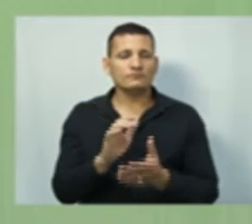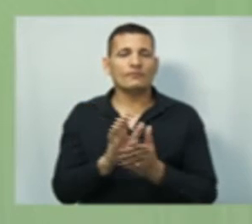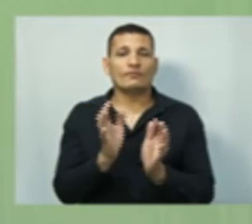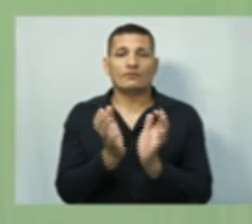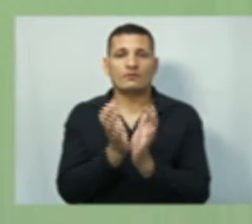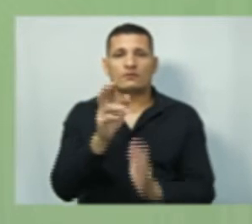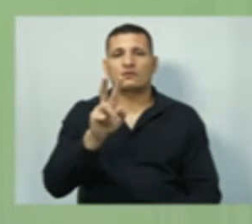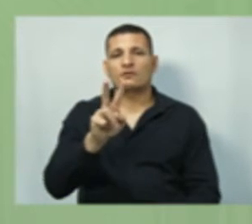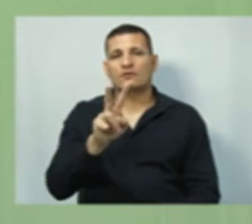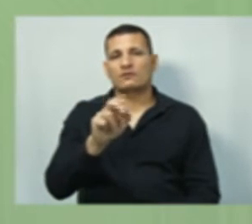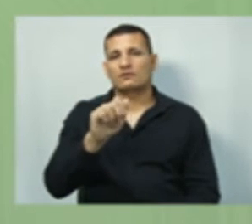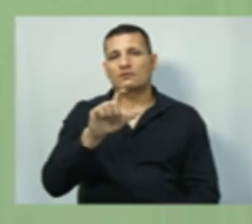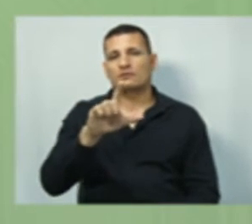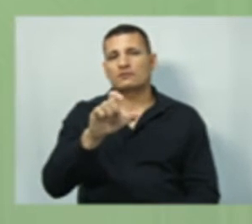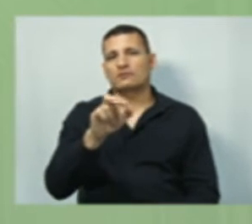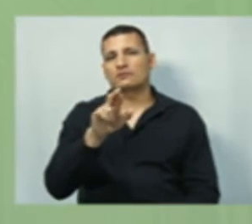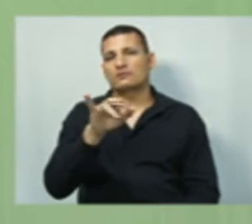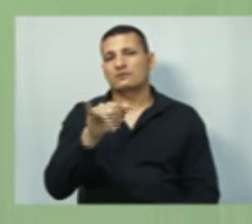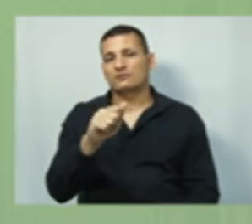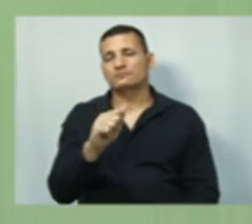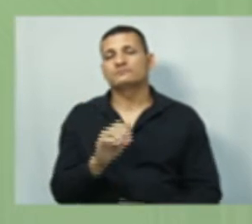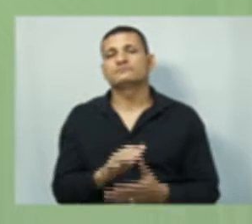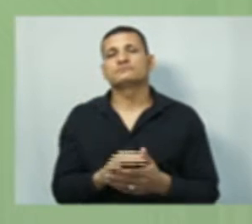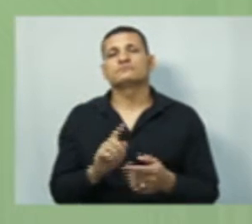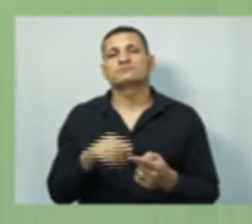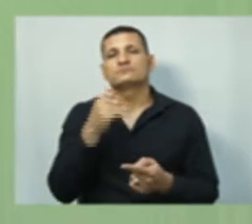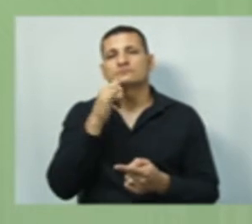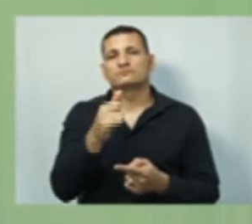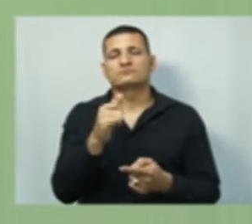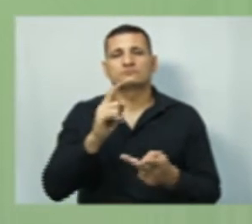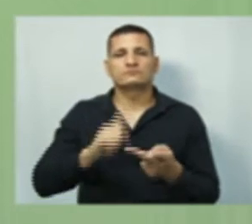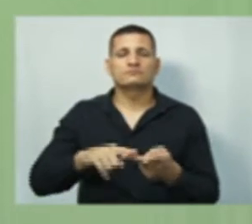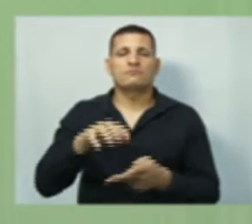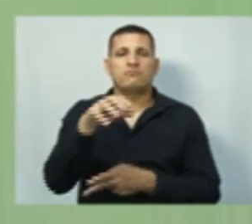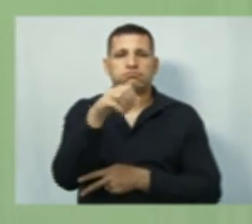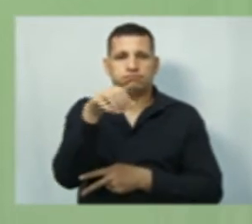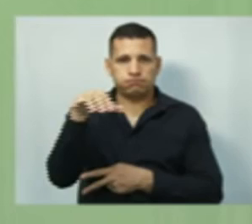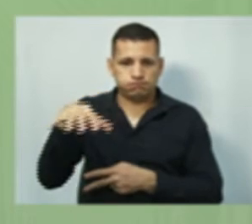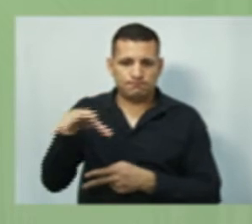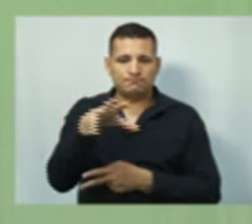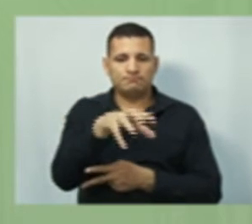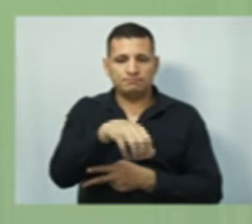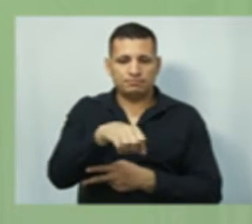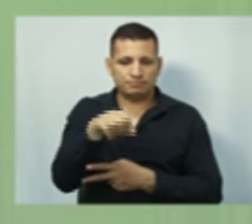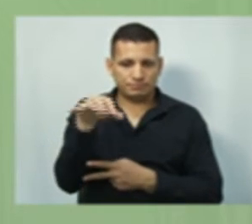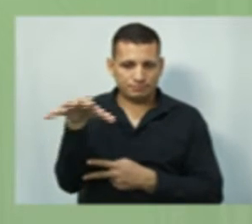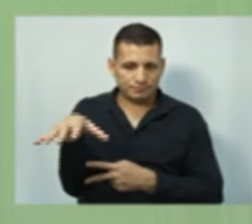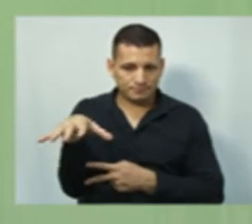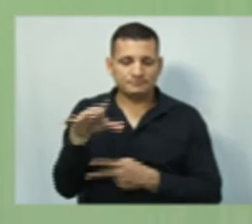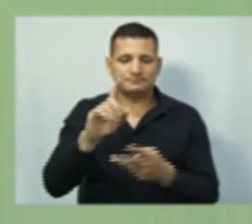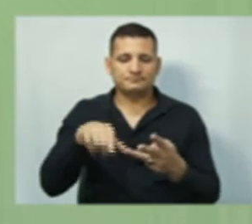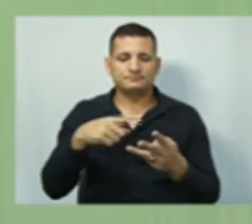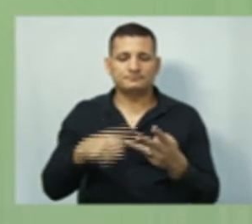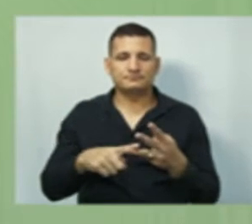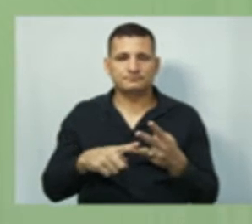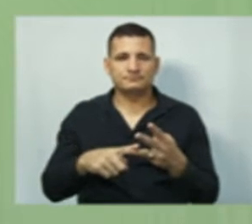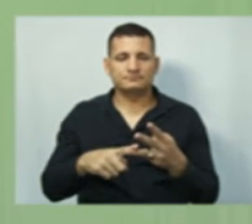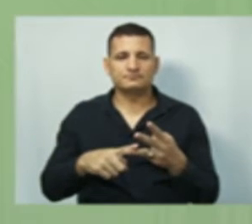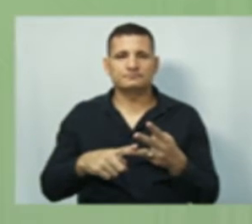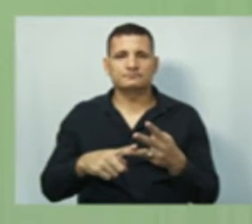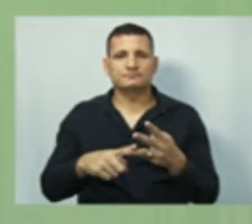Valéria responde: energia, máquinas e equipamentos, prédios e